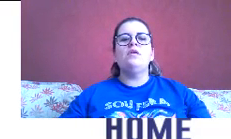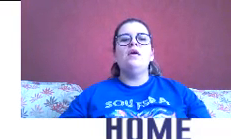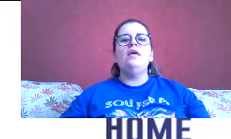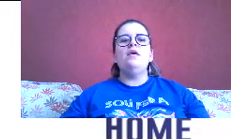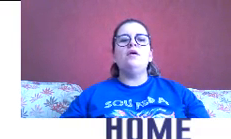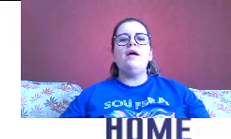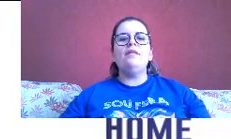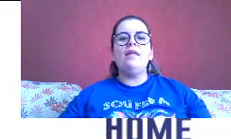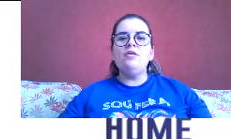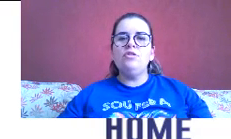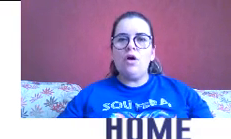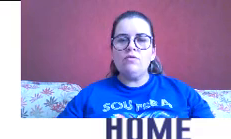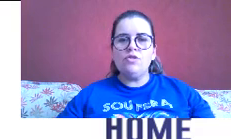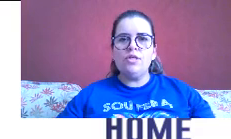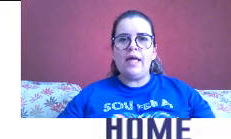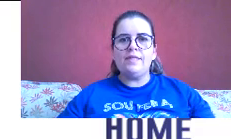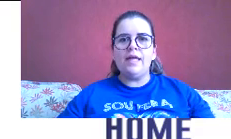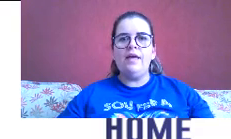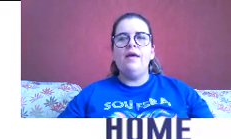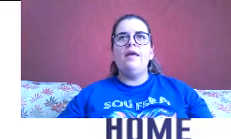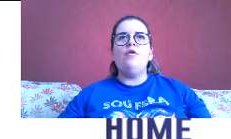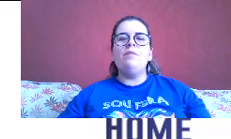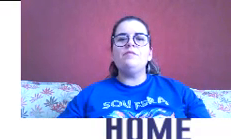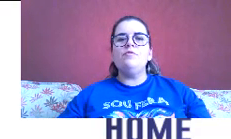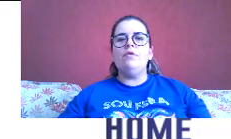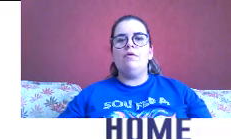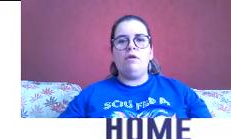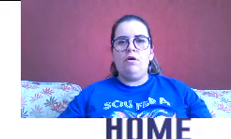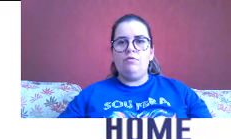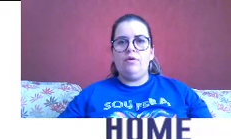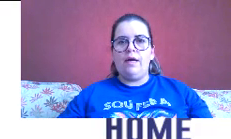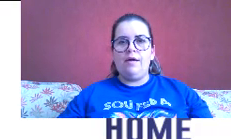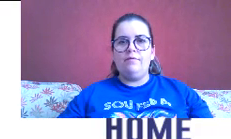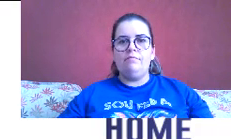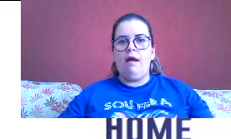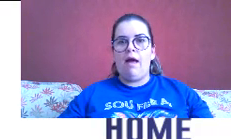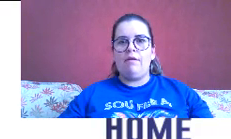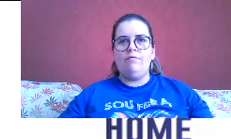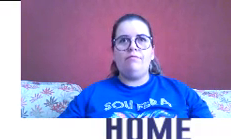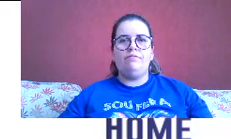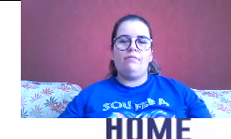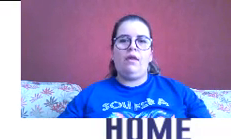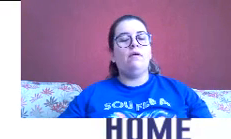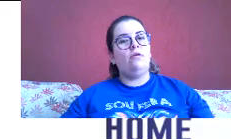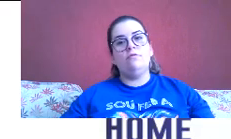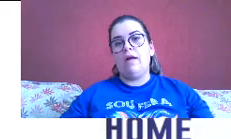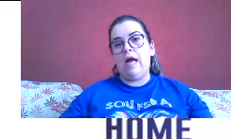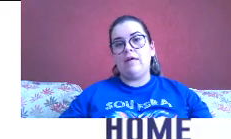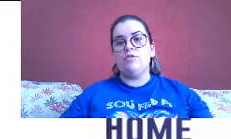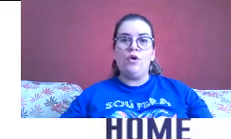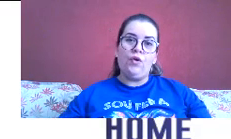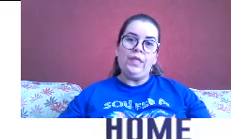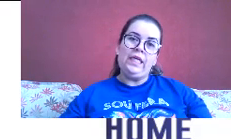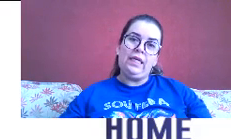quadrinhos e até jogos digitais né eu mesmo eu adoro jogar Mário Eu adoro